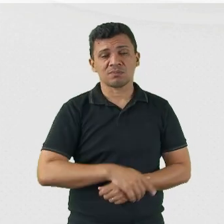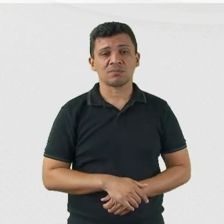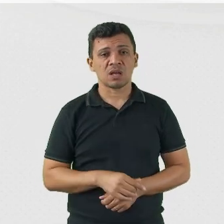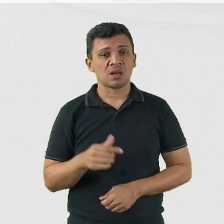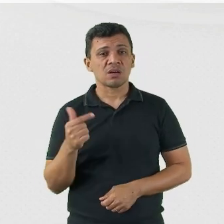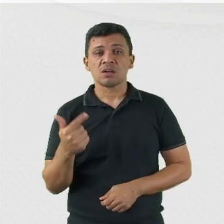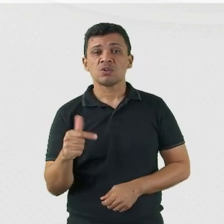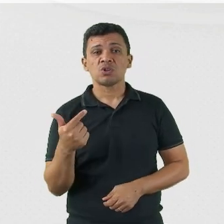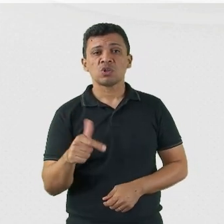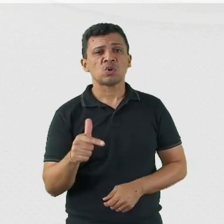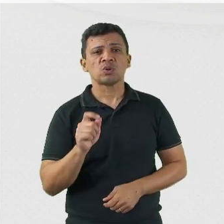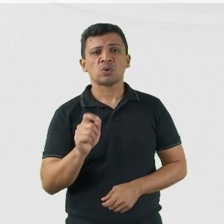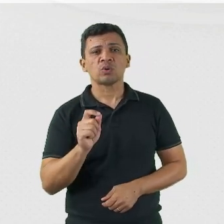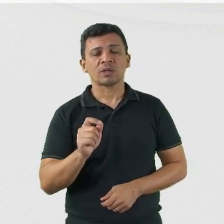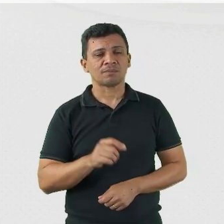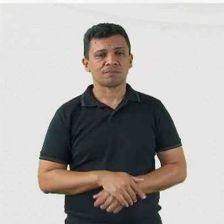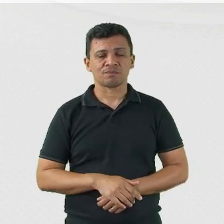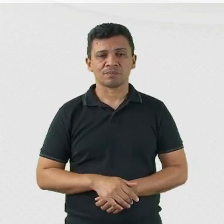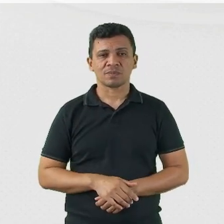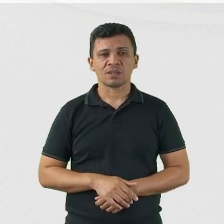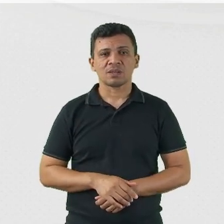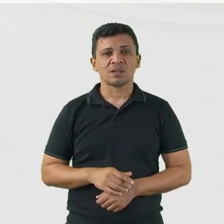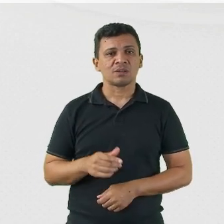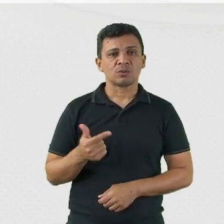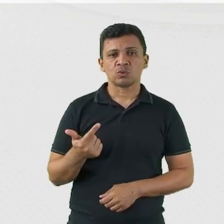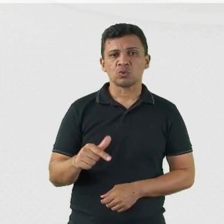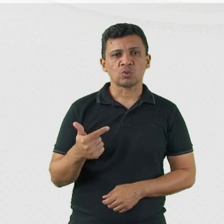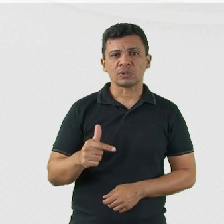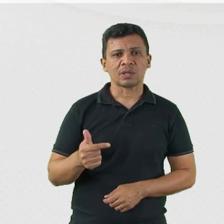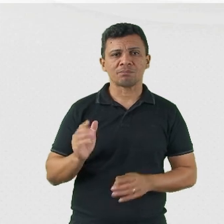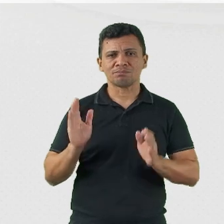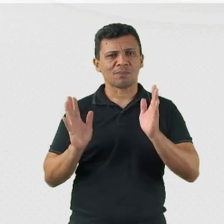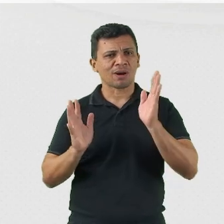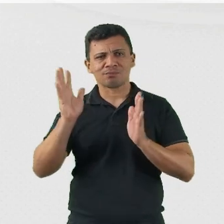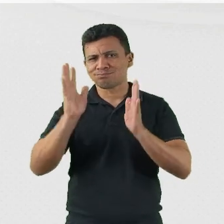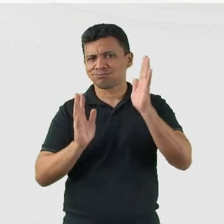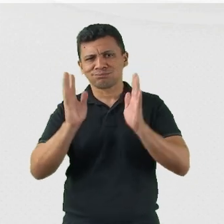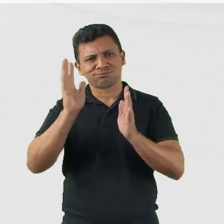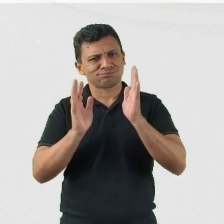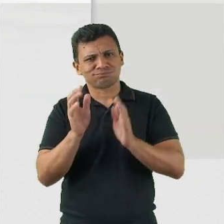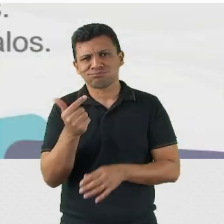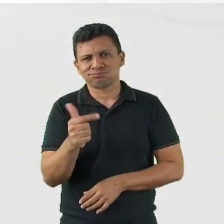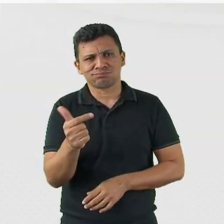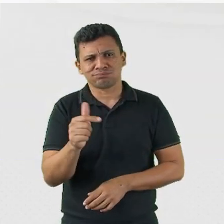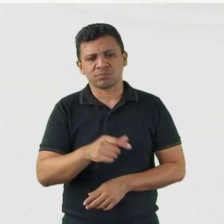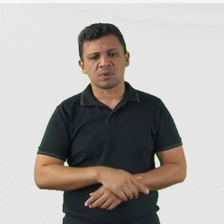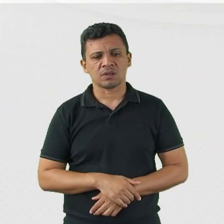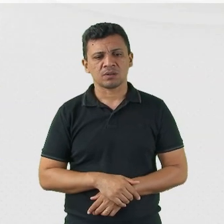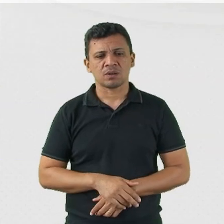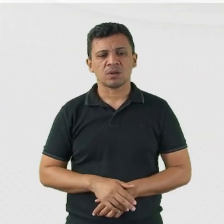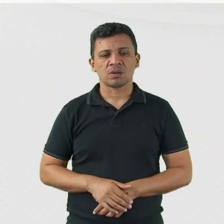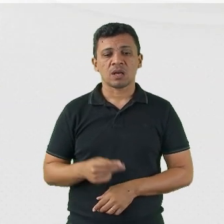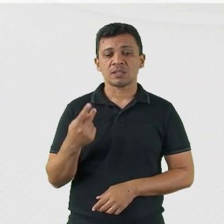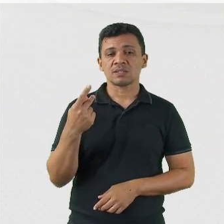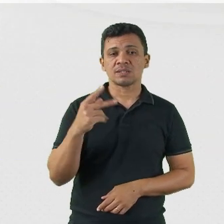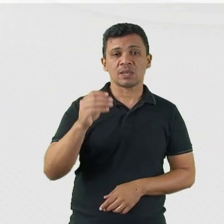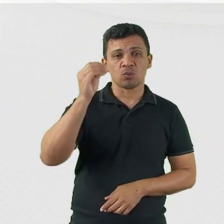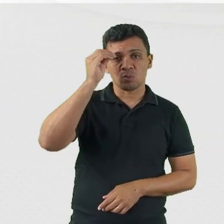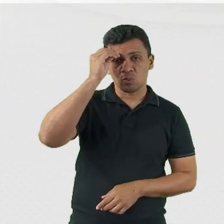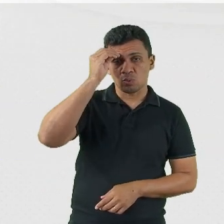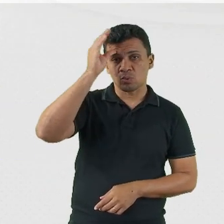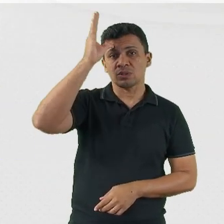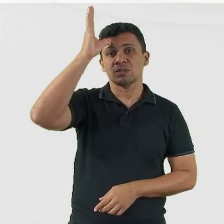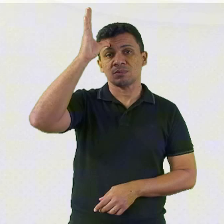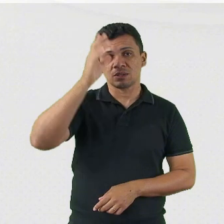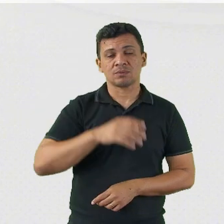o recurso de transportes um pouco mais modernos? Então, você vai usar o seu conhecimento prévio,